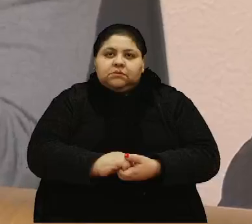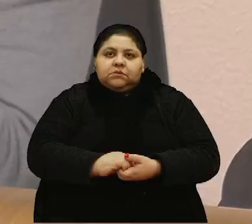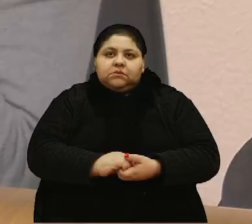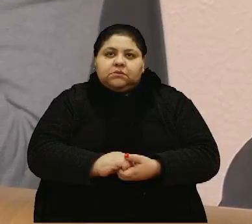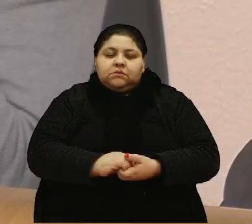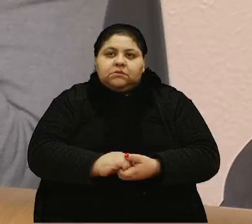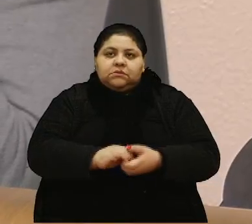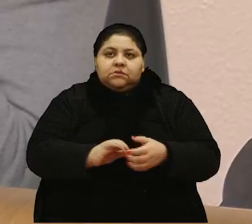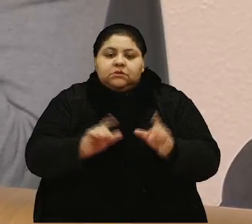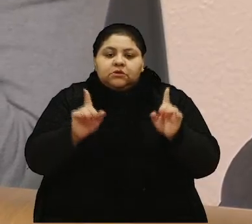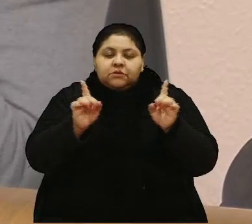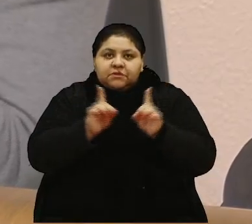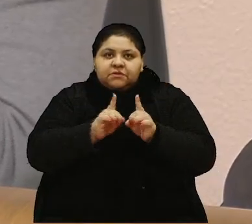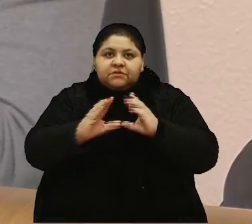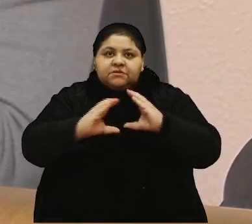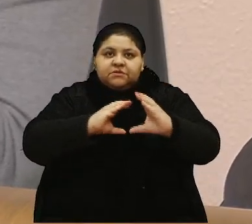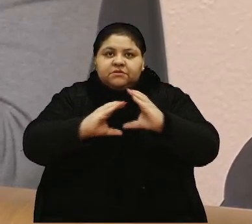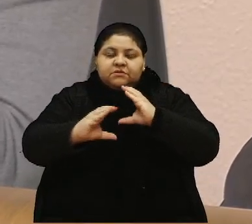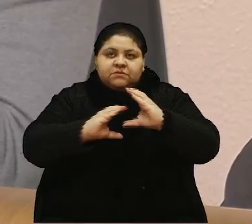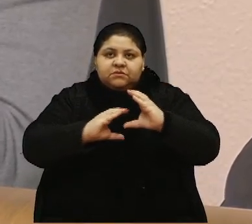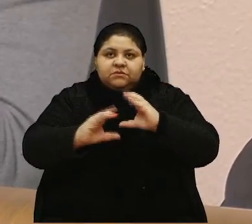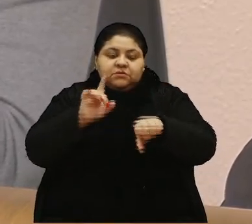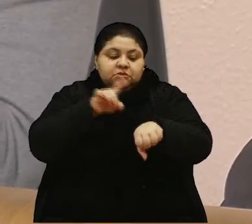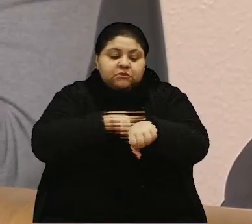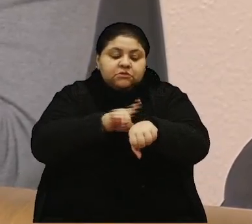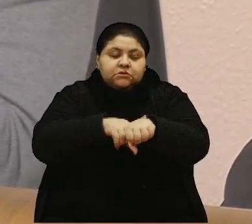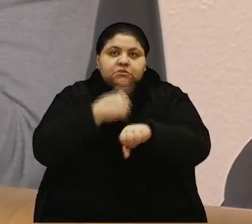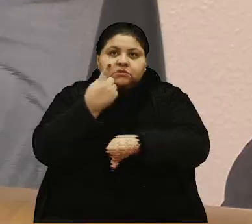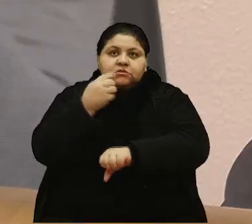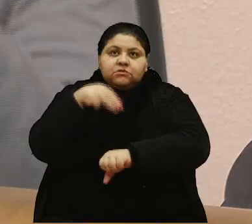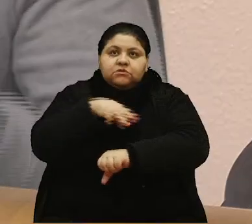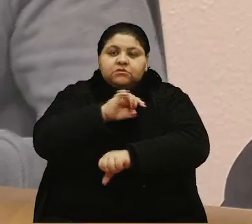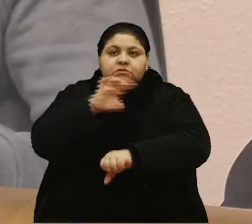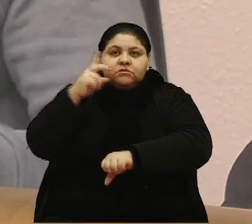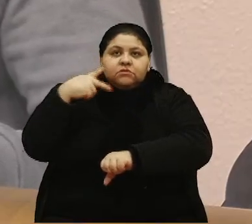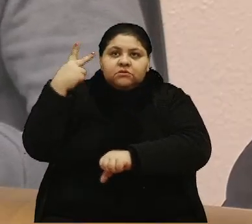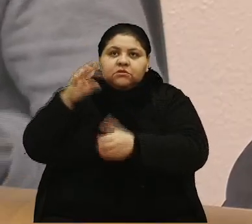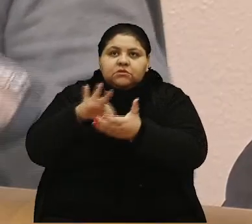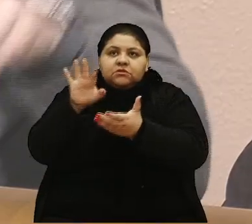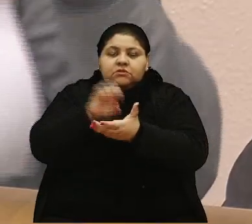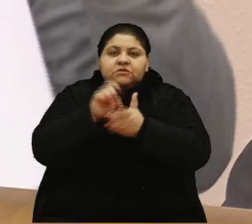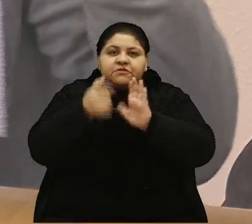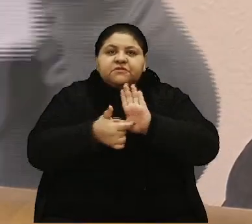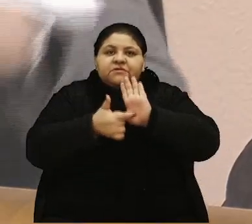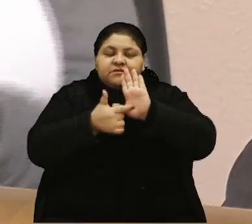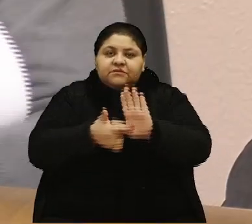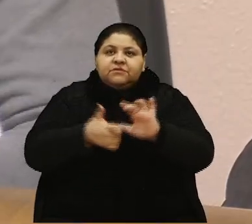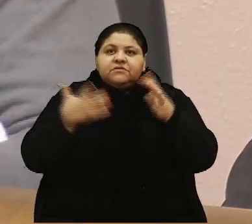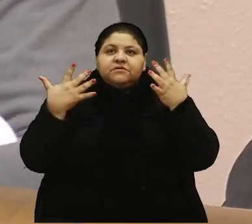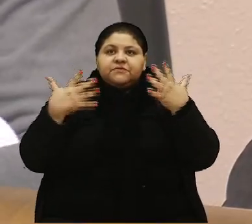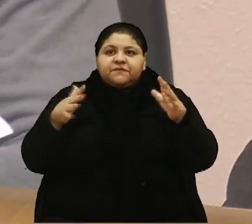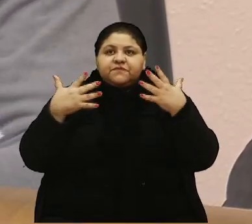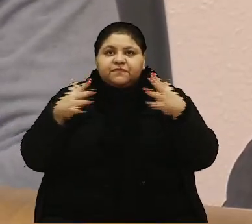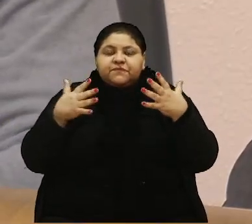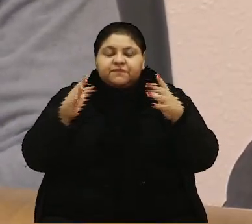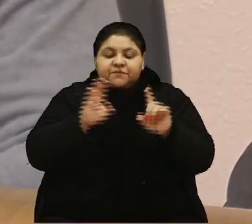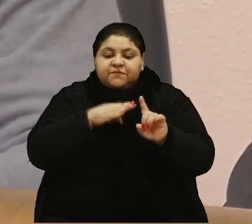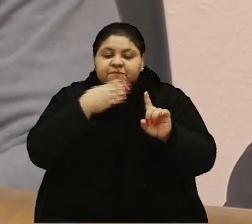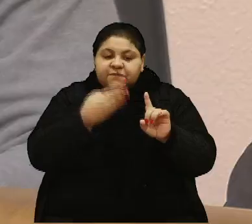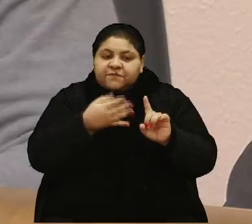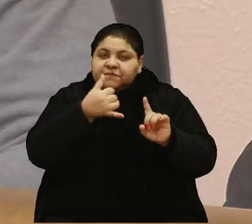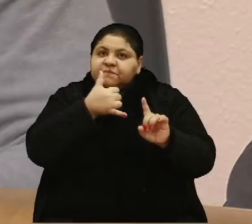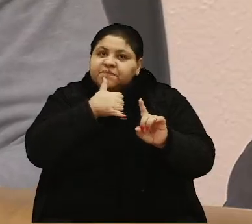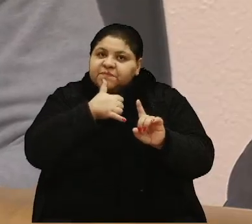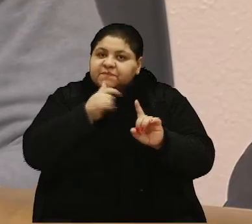Passemos ao espaço das pequenas comunicações, pelo tempo de 1 minuto por vereador inscrito, para apresentação de votos de pesar, de louvor ou de